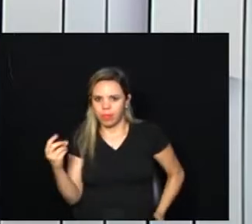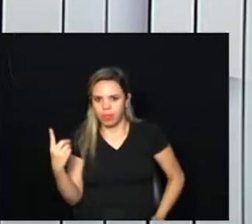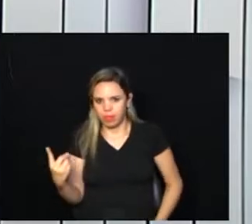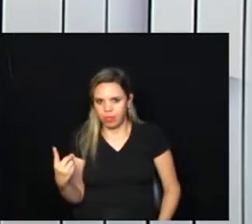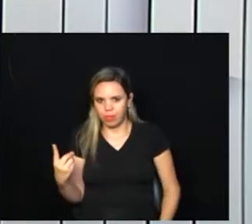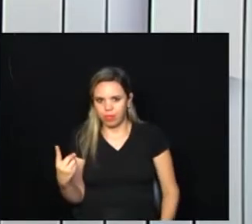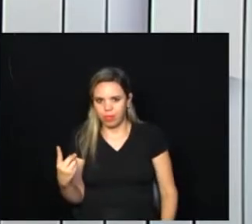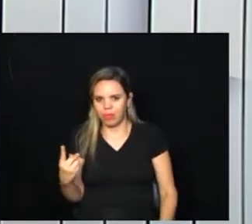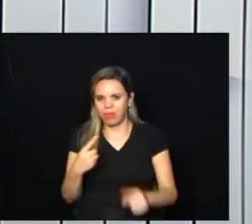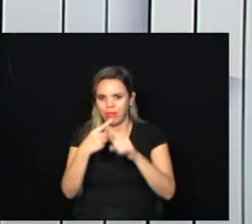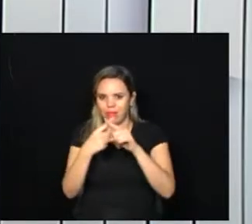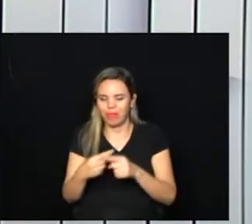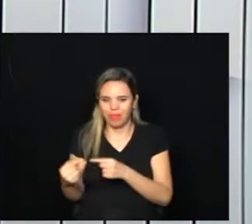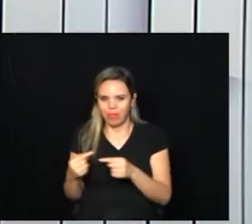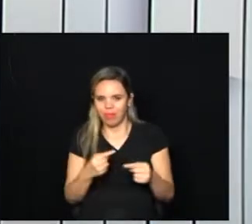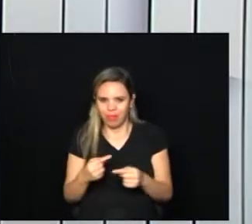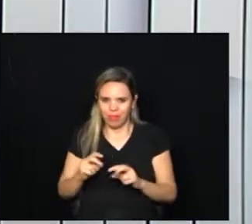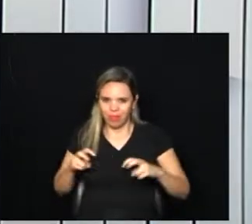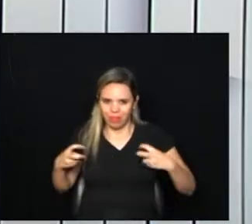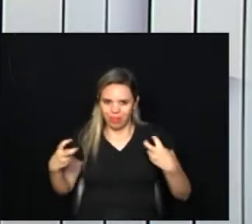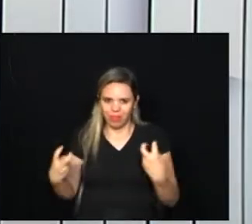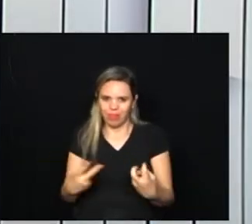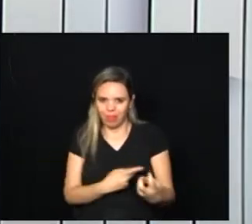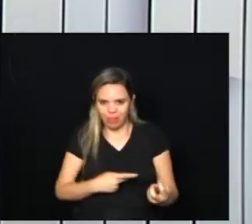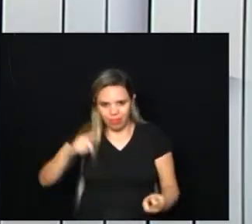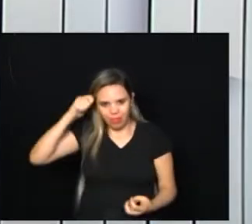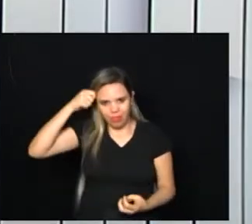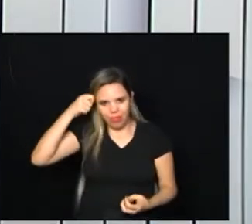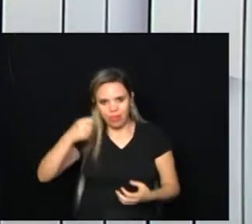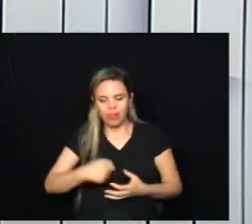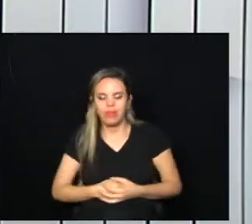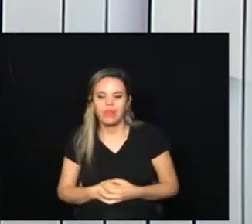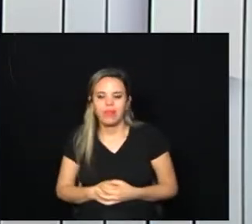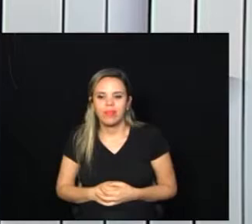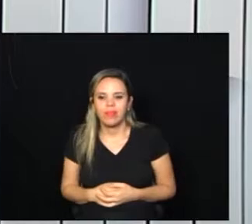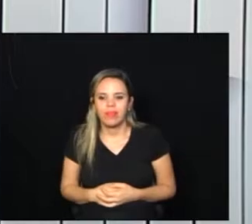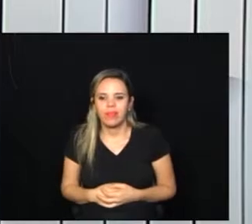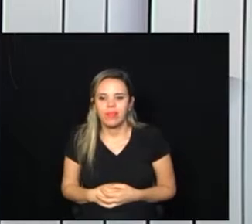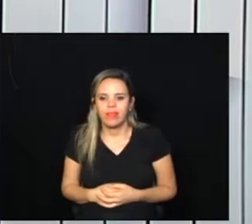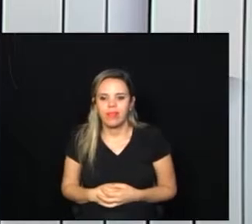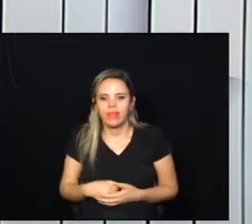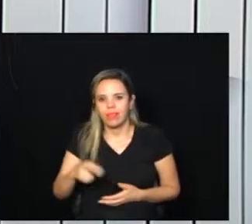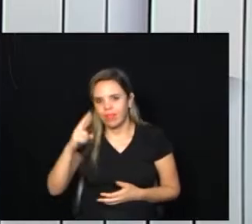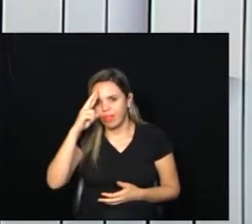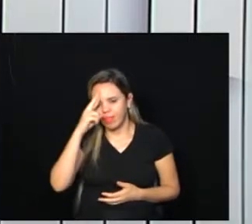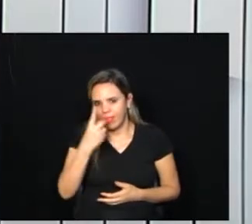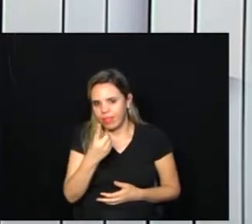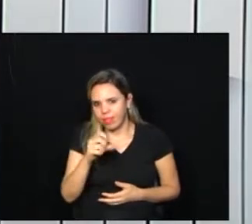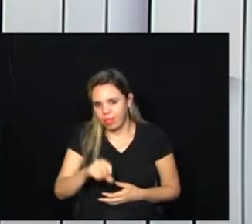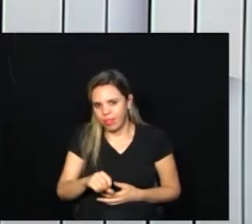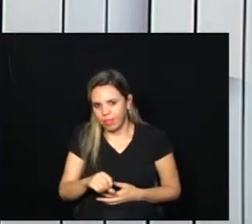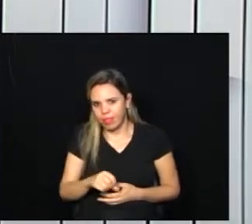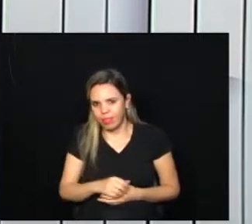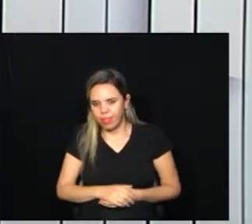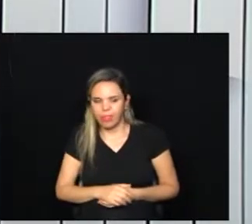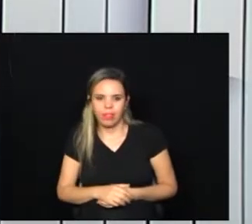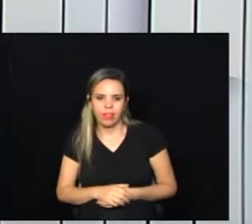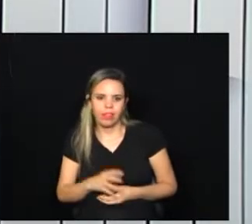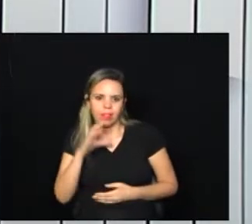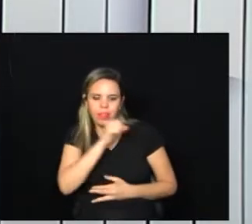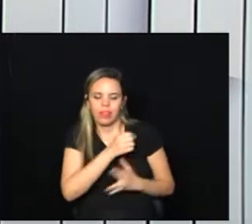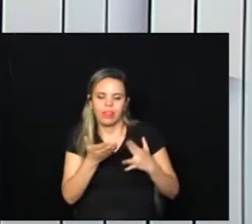2021, partida que vai ser disputada no estádio Moisés Lucarelli. 12h19, vamos fazer o